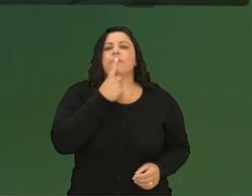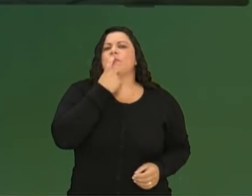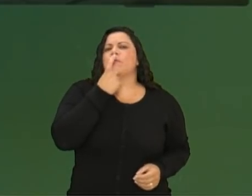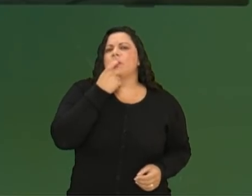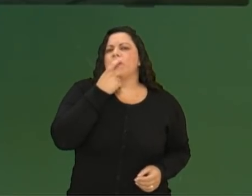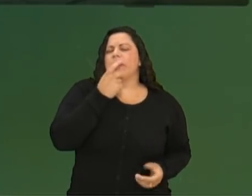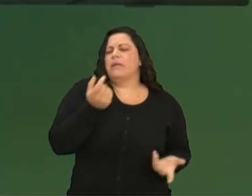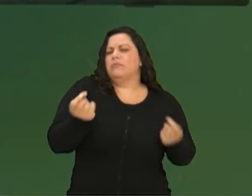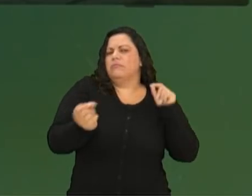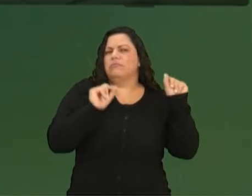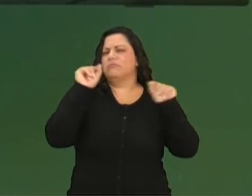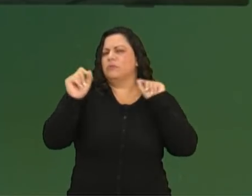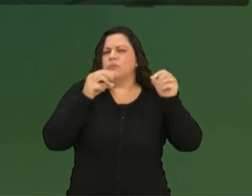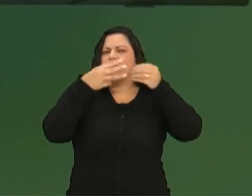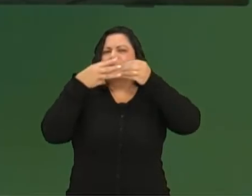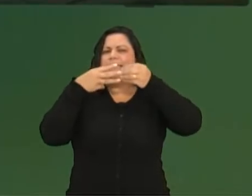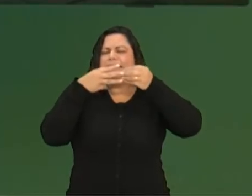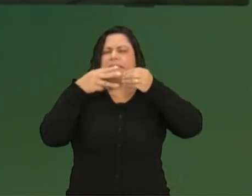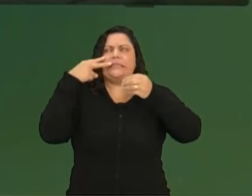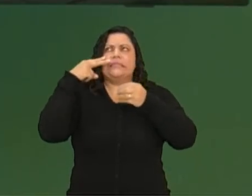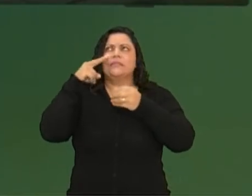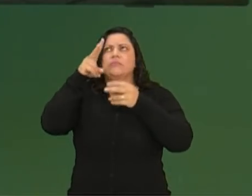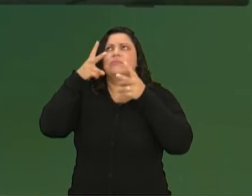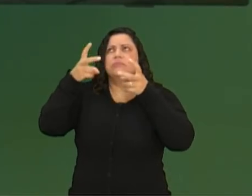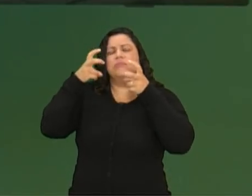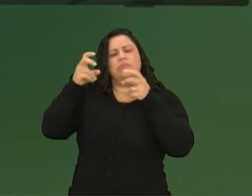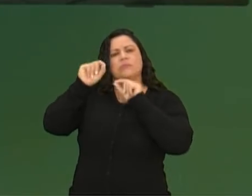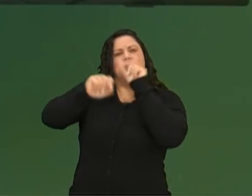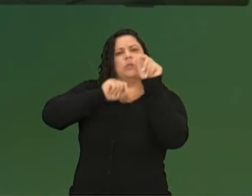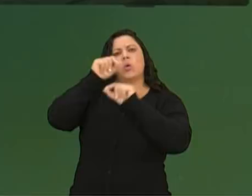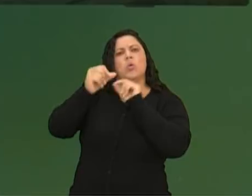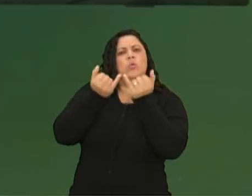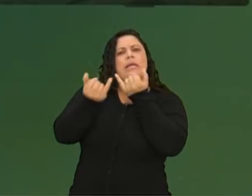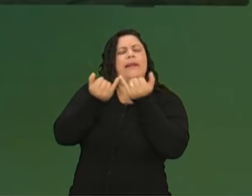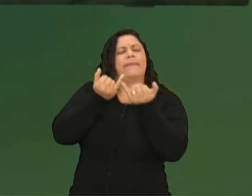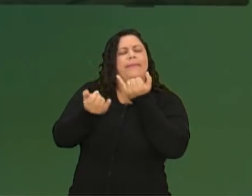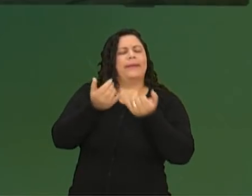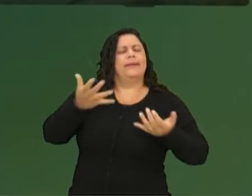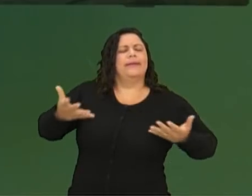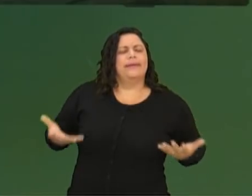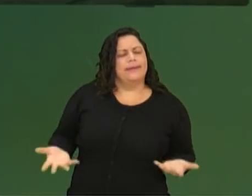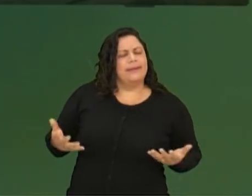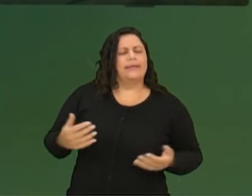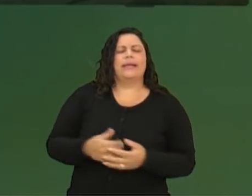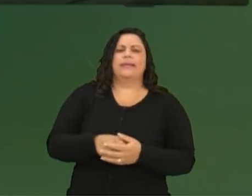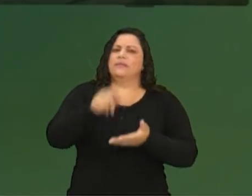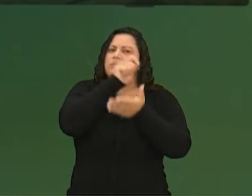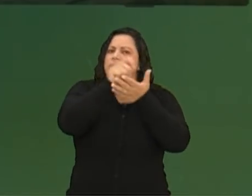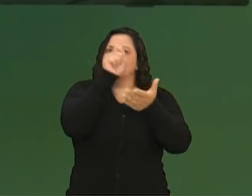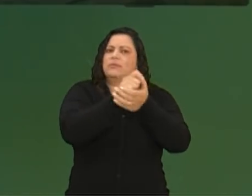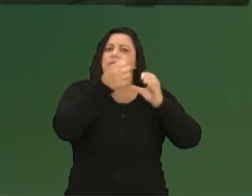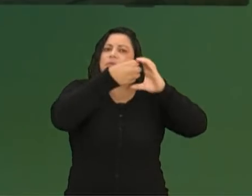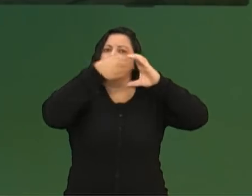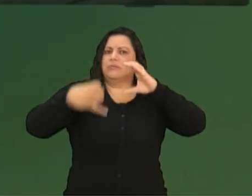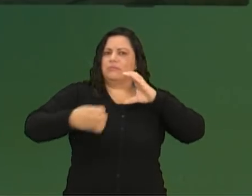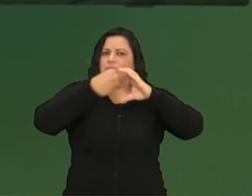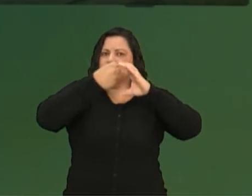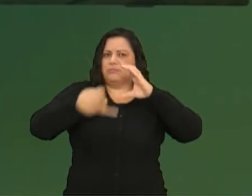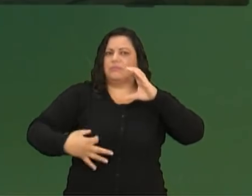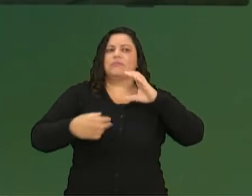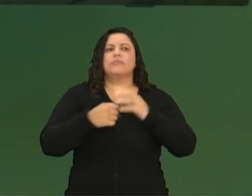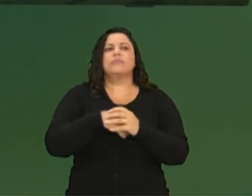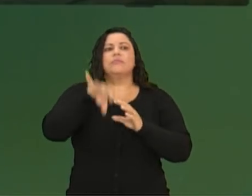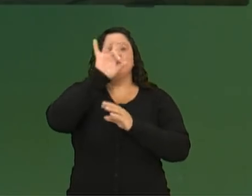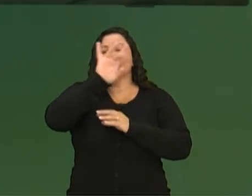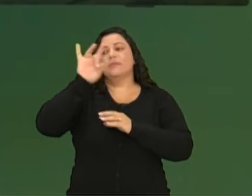essa célula? Olhando para ela, né? Qual a aparência dela? Como que ela é? Vai escrever nas características. A mesma coisa